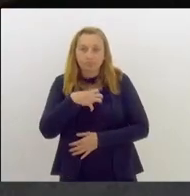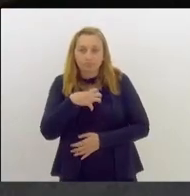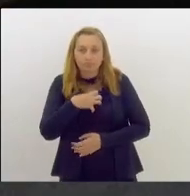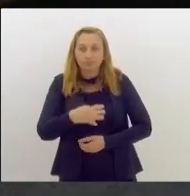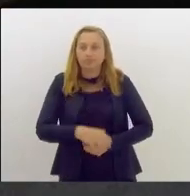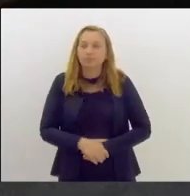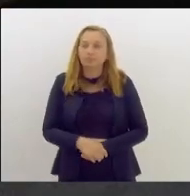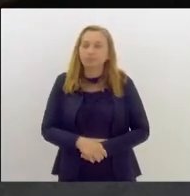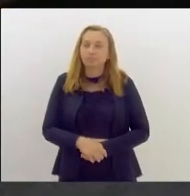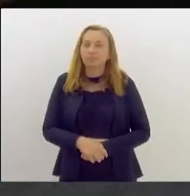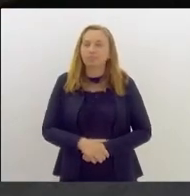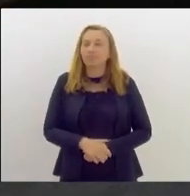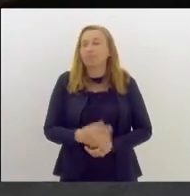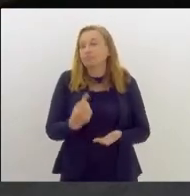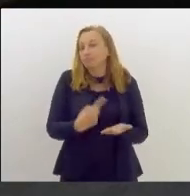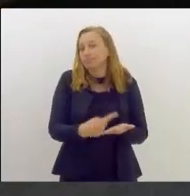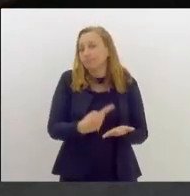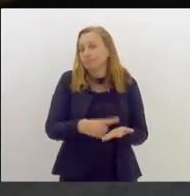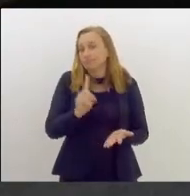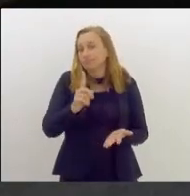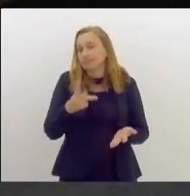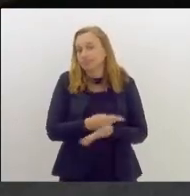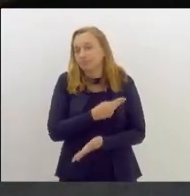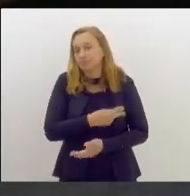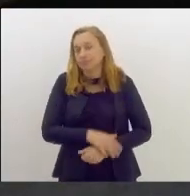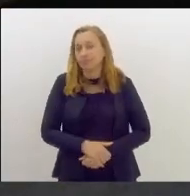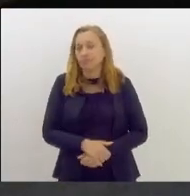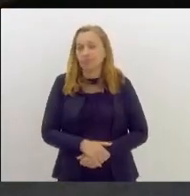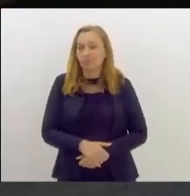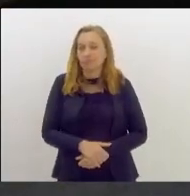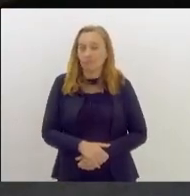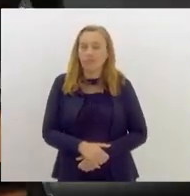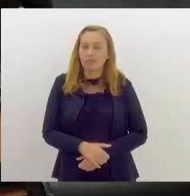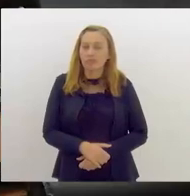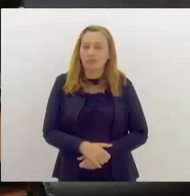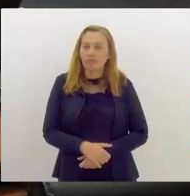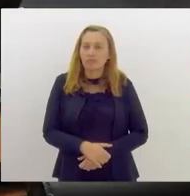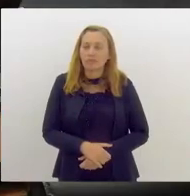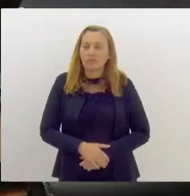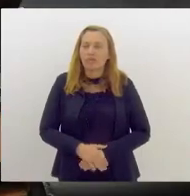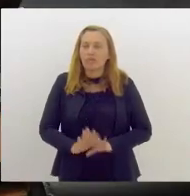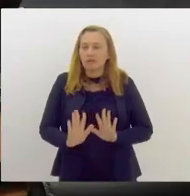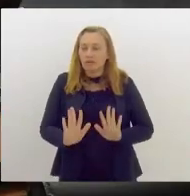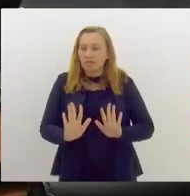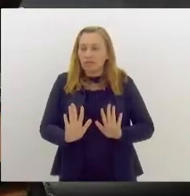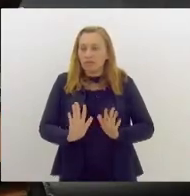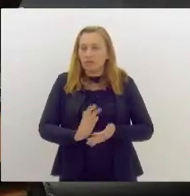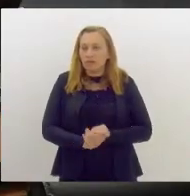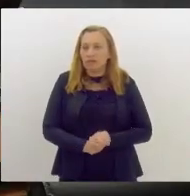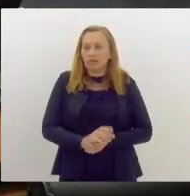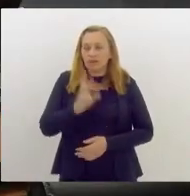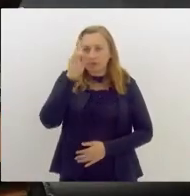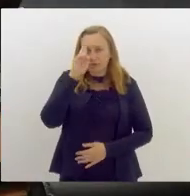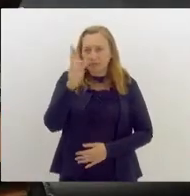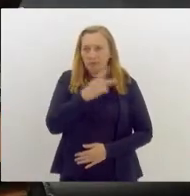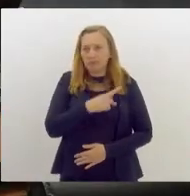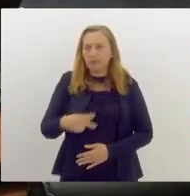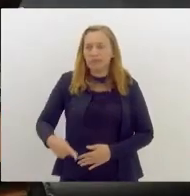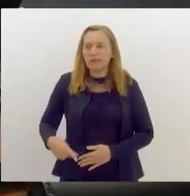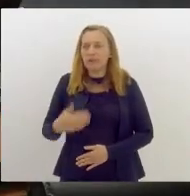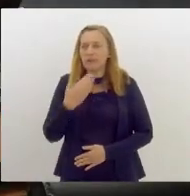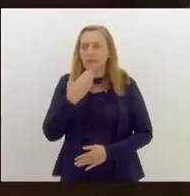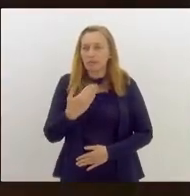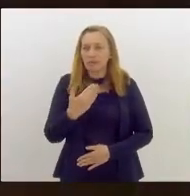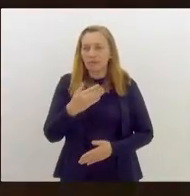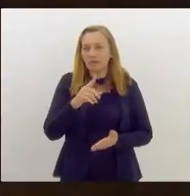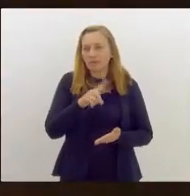na finalidade de acordo isso não aconteceu qualquer maneira Presidente eu tô pedindo a exclusão aqui